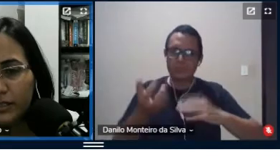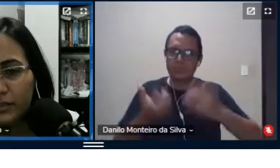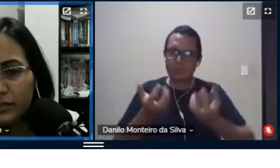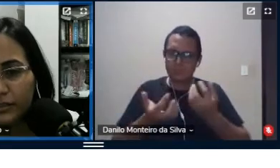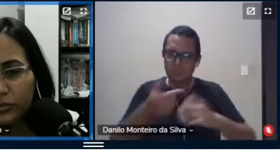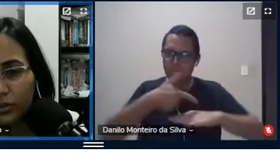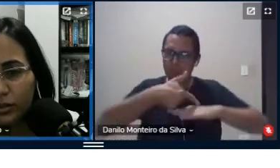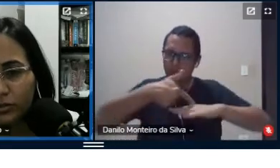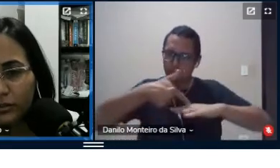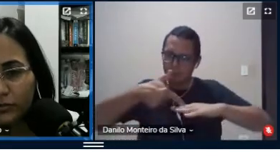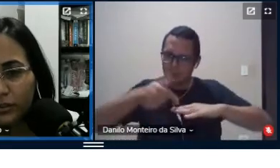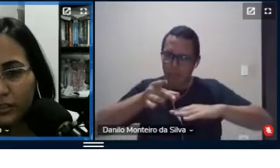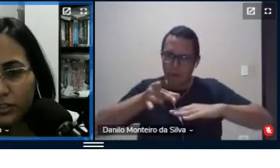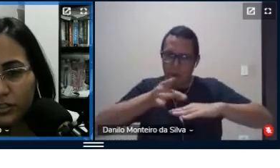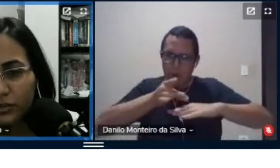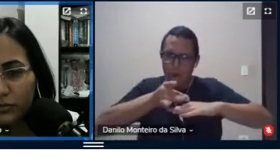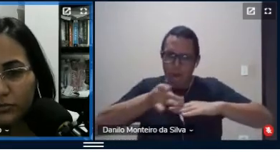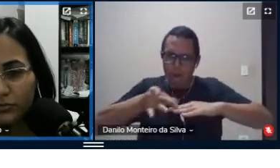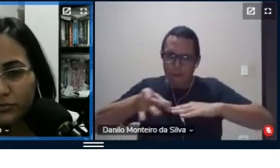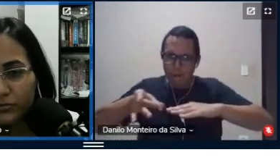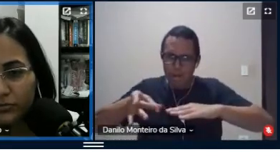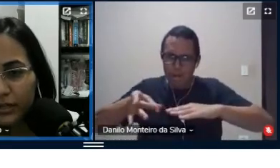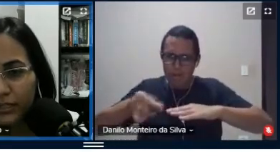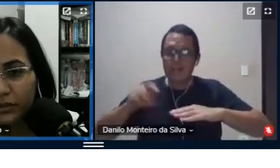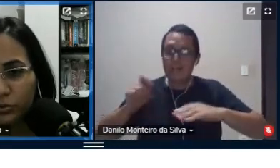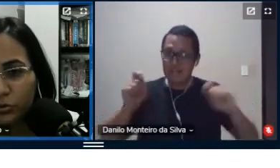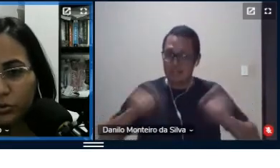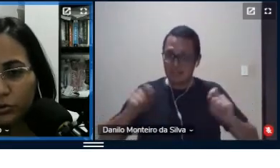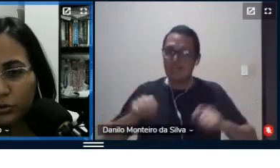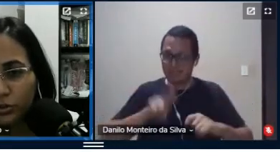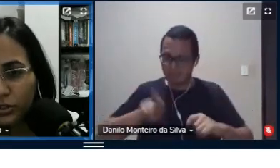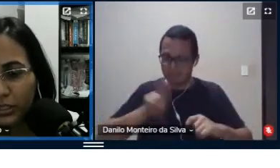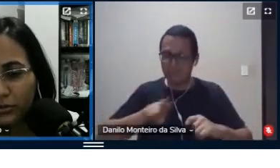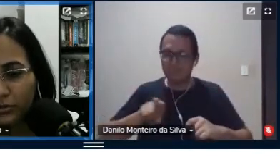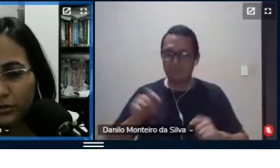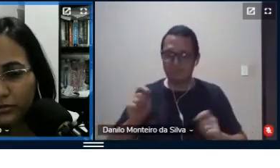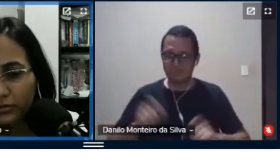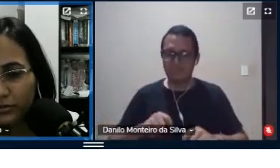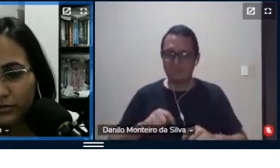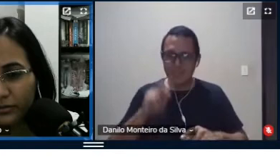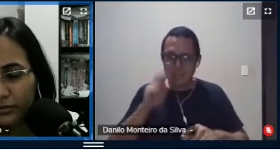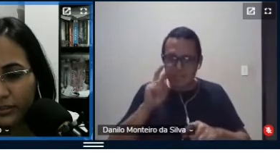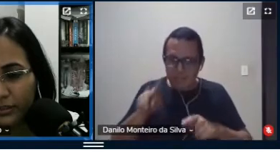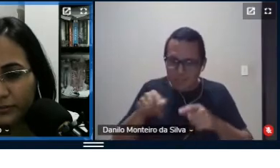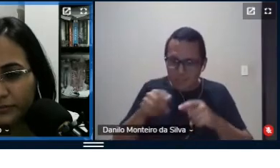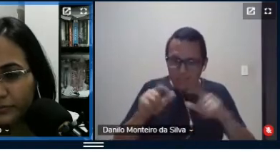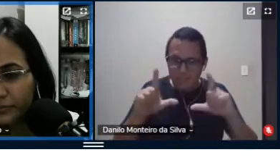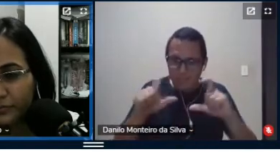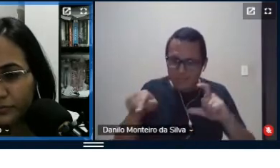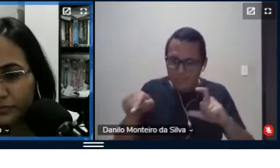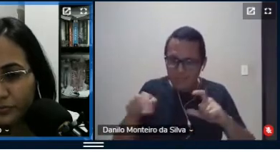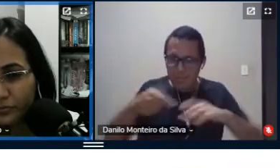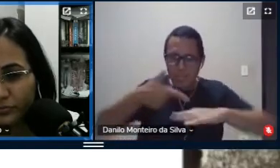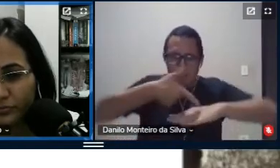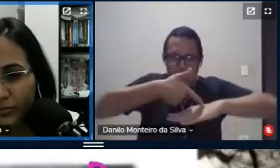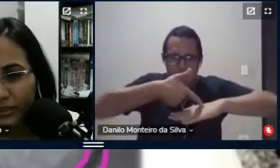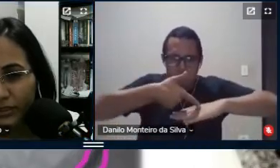Então aqui, ó, na solda, tá vendo que a gente tem aqui não colou direito, ó, tá?